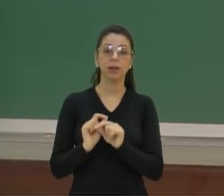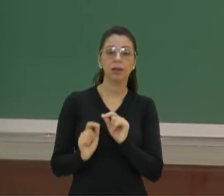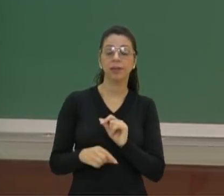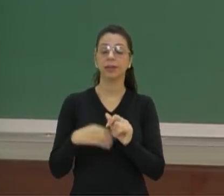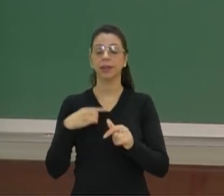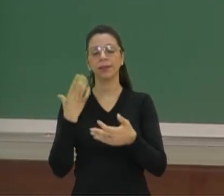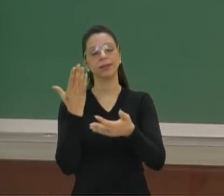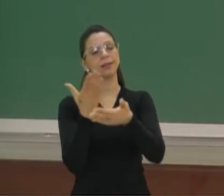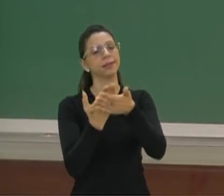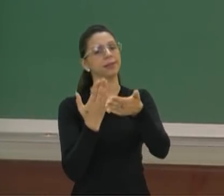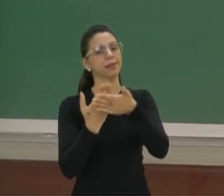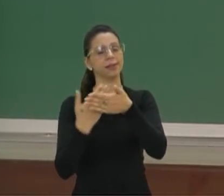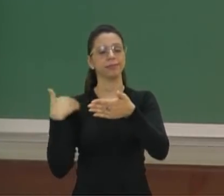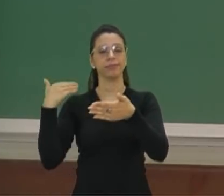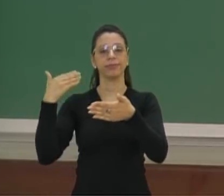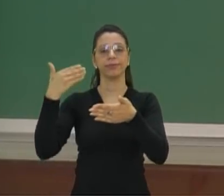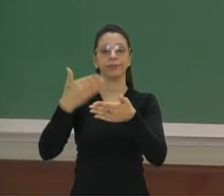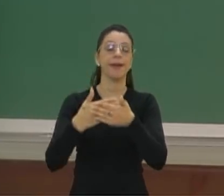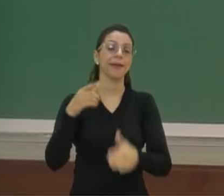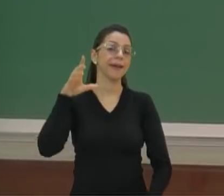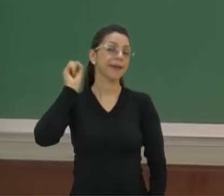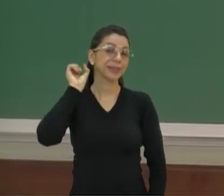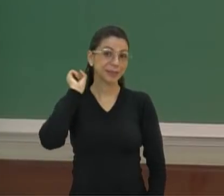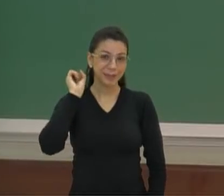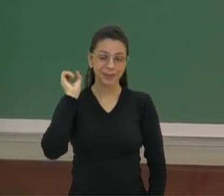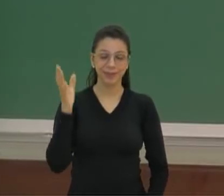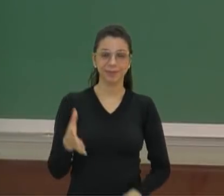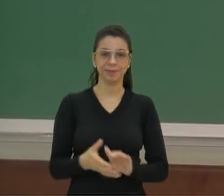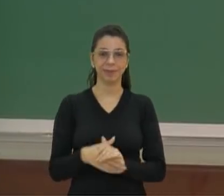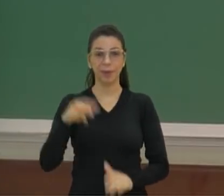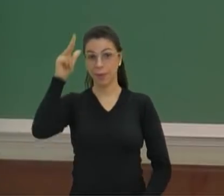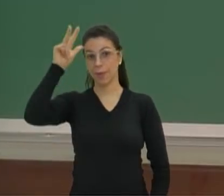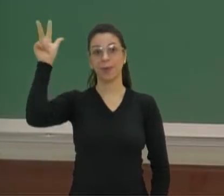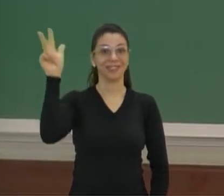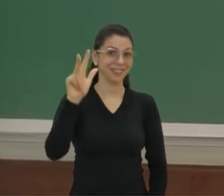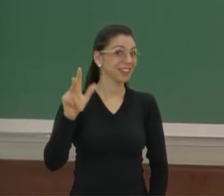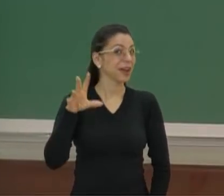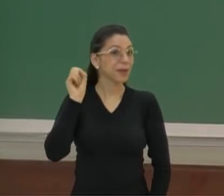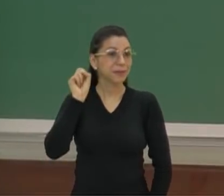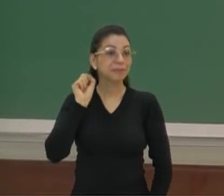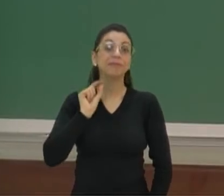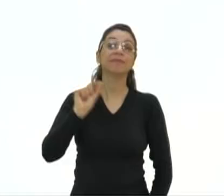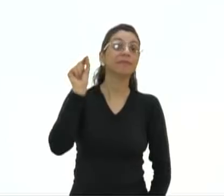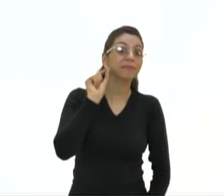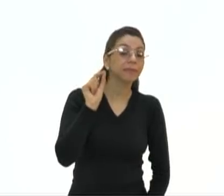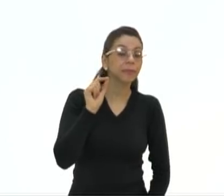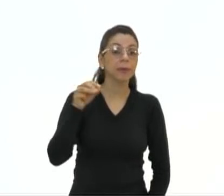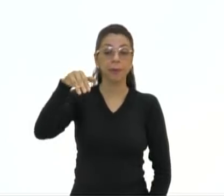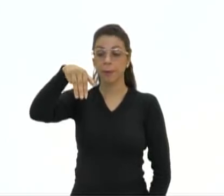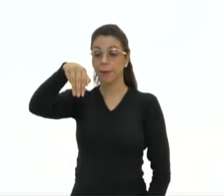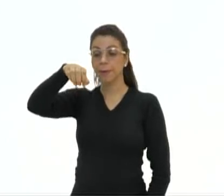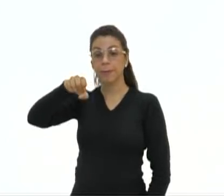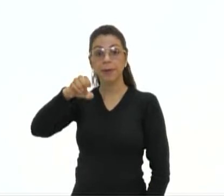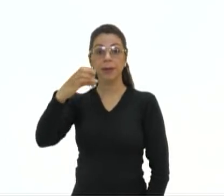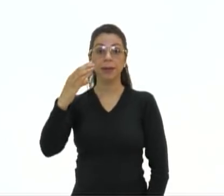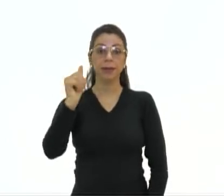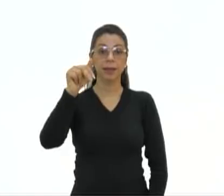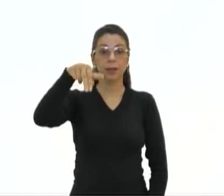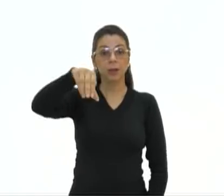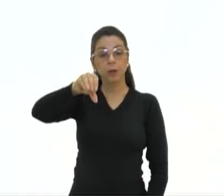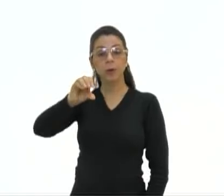tantas aulas sobre audição, eu tô expert em audição. Falou em audição, quem?